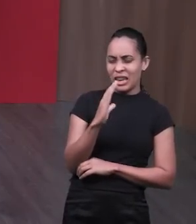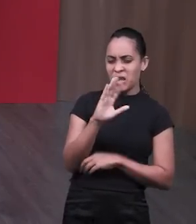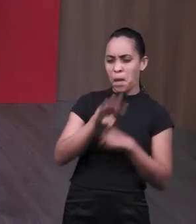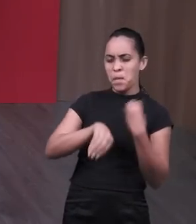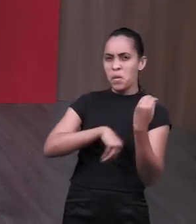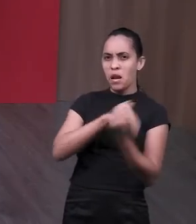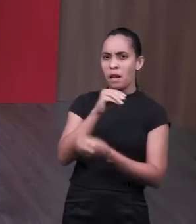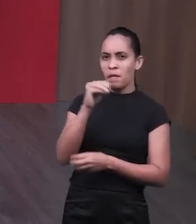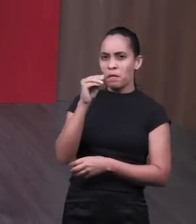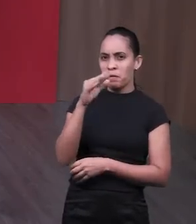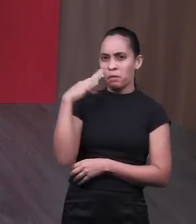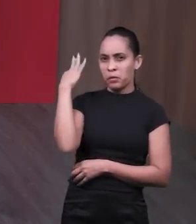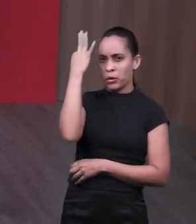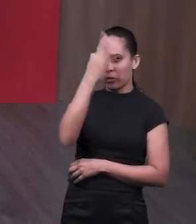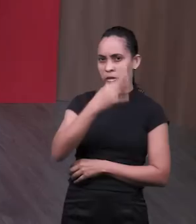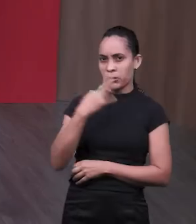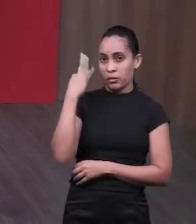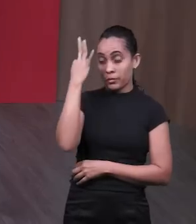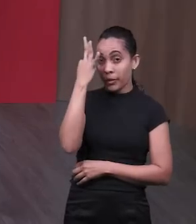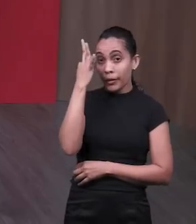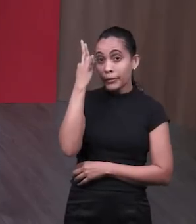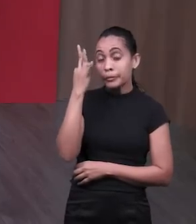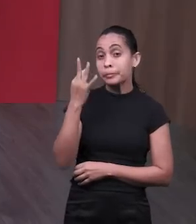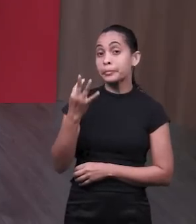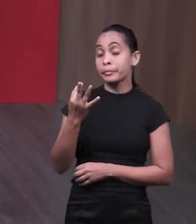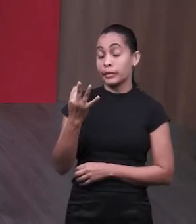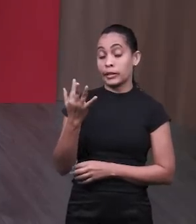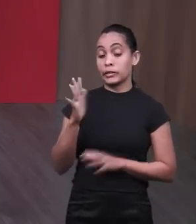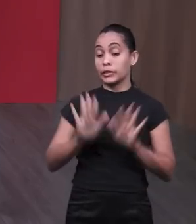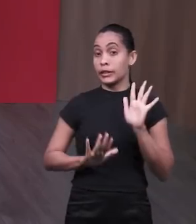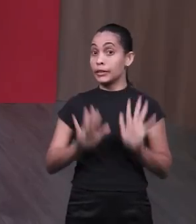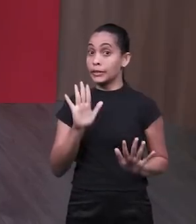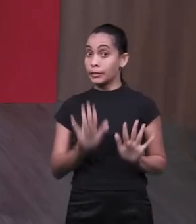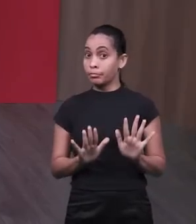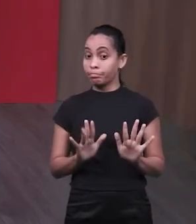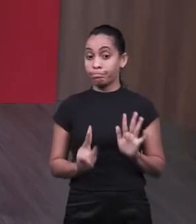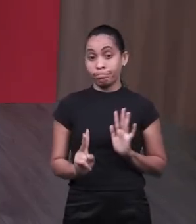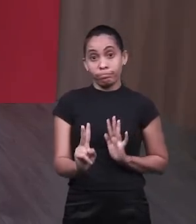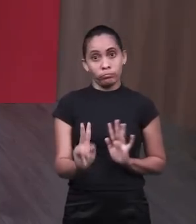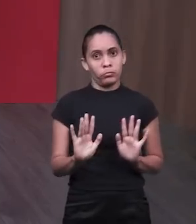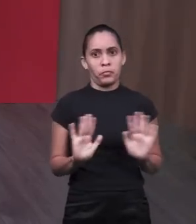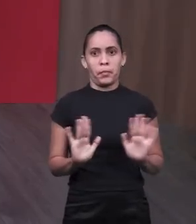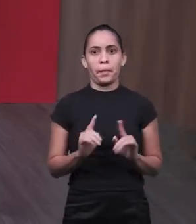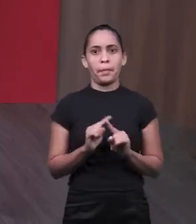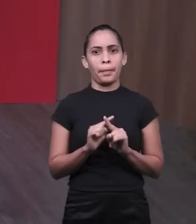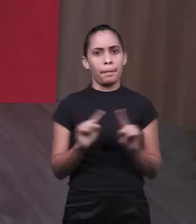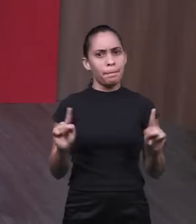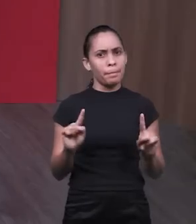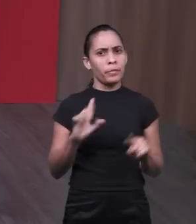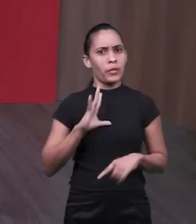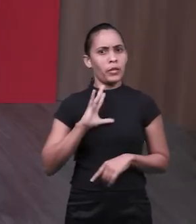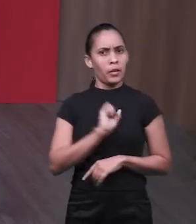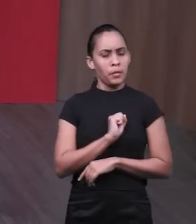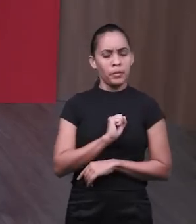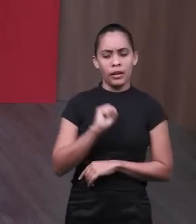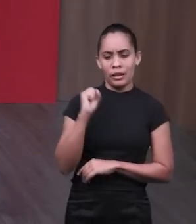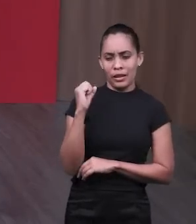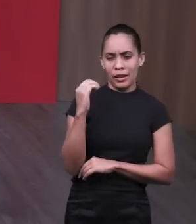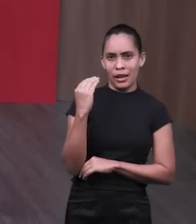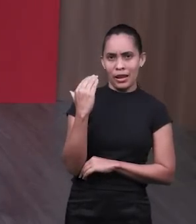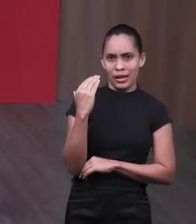com coisas filosóficas, subjetivas, muitas vezes, nem sempre, até a pessoa usando a